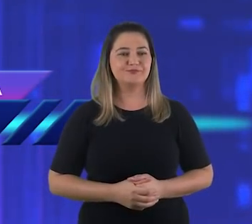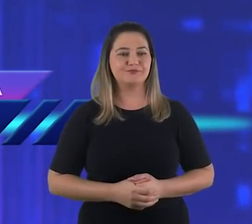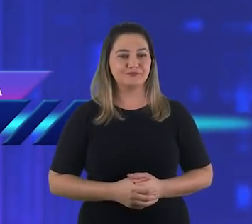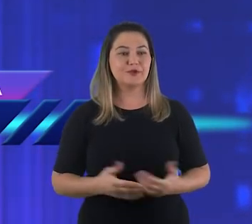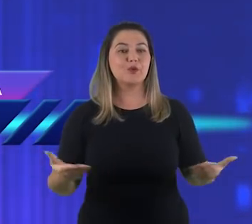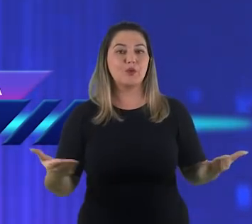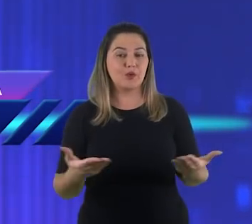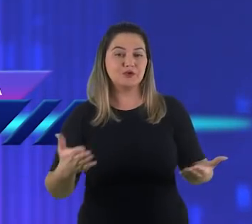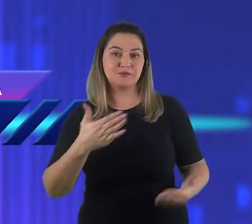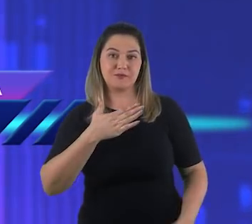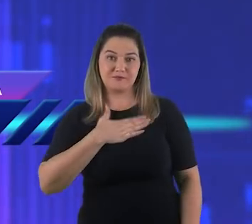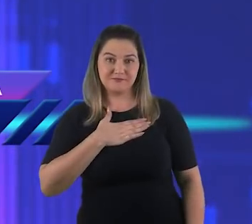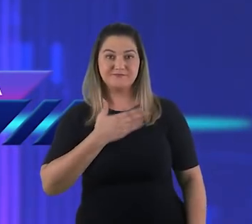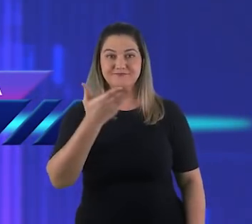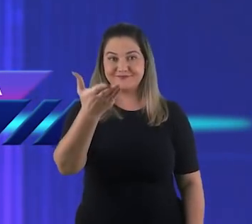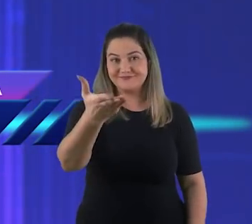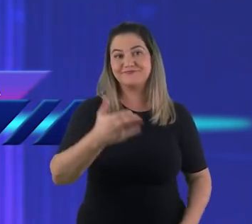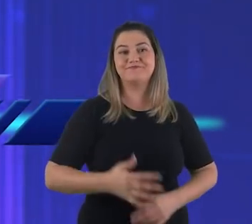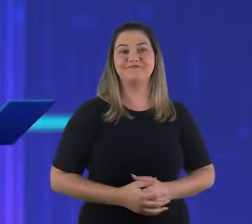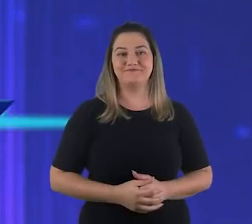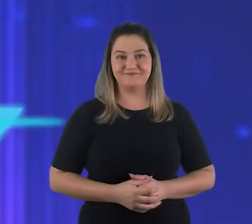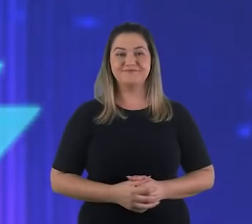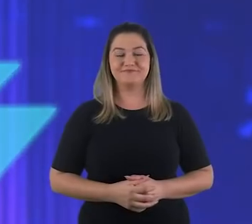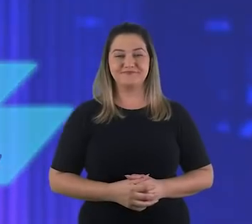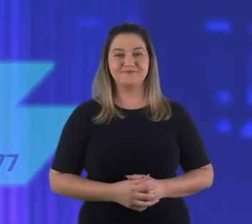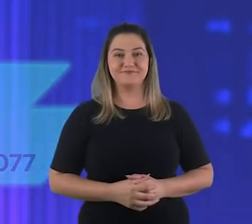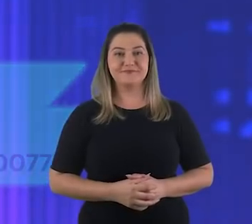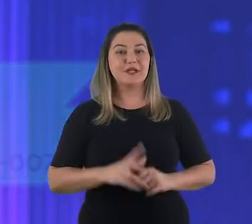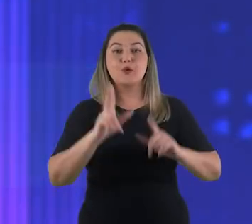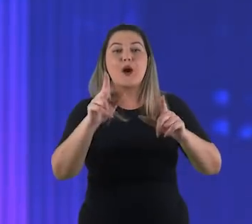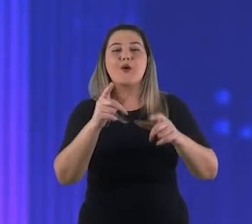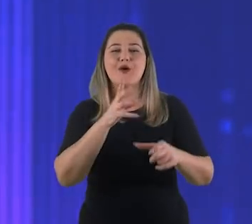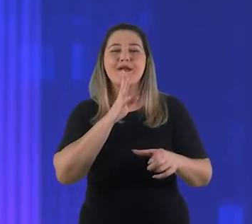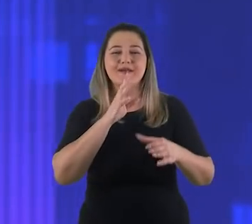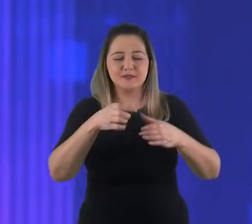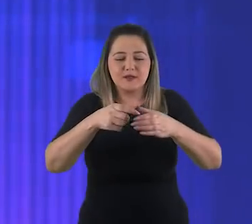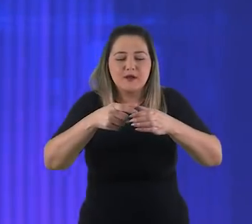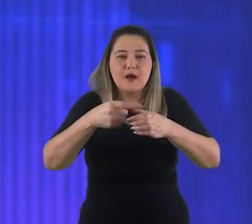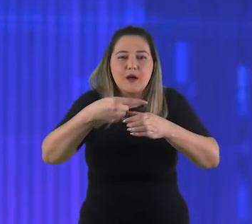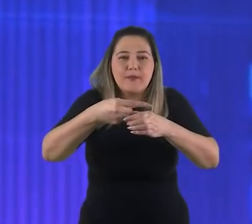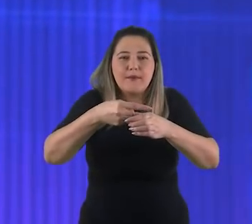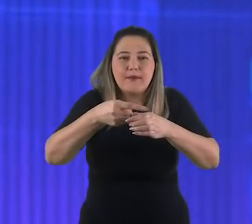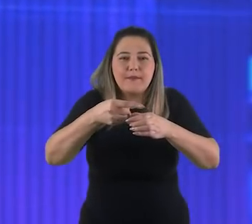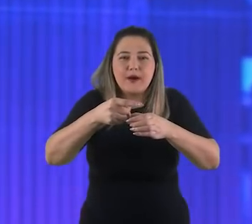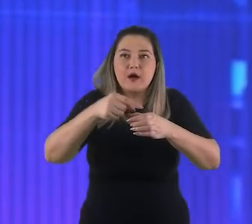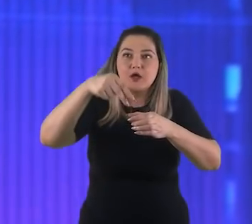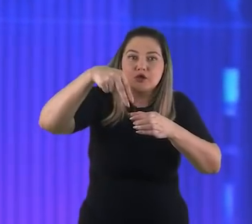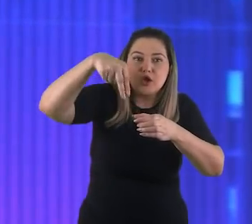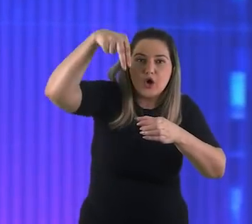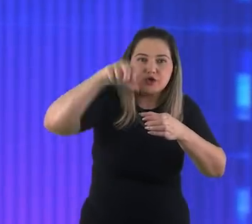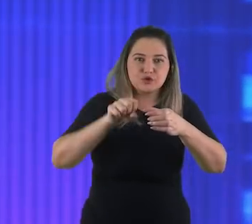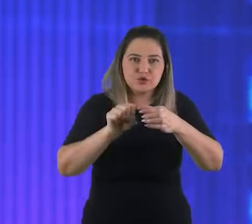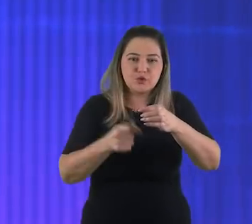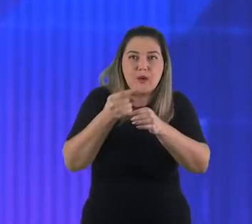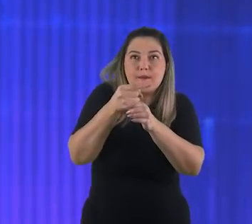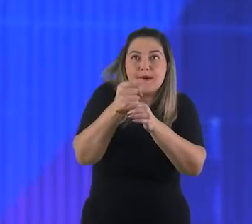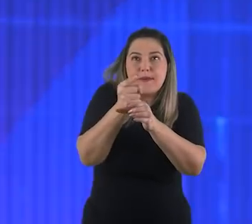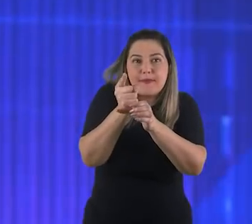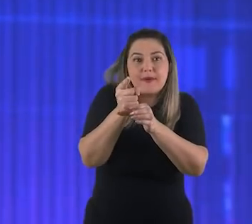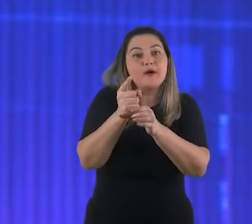amor chega para mim e para você como uma bússola para apontar o norte da vida.